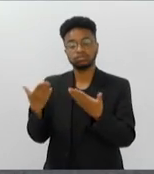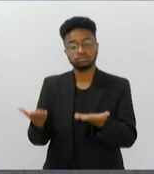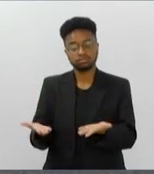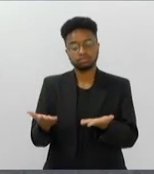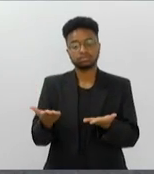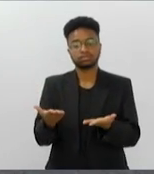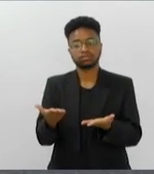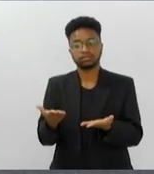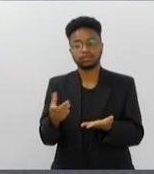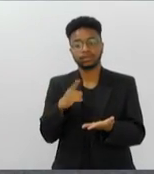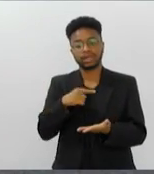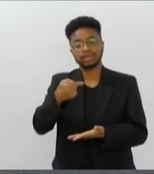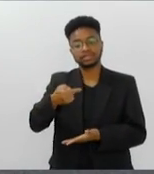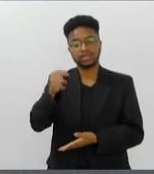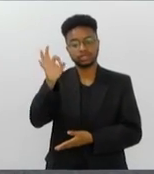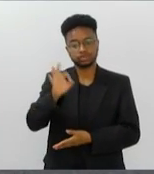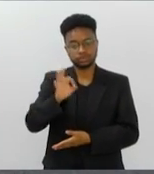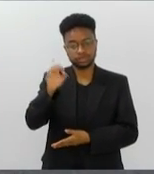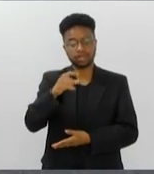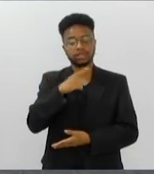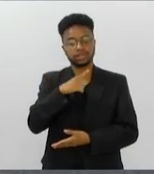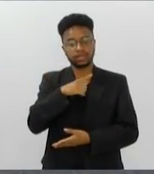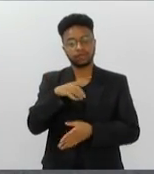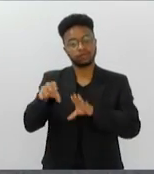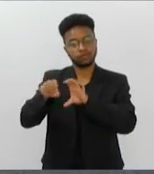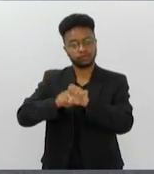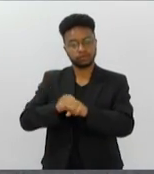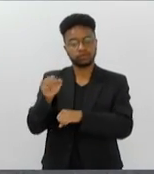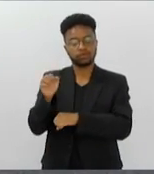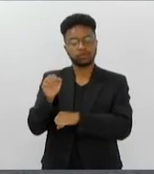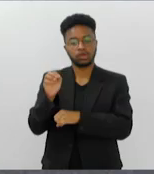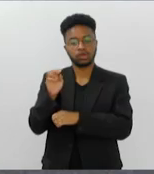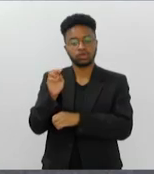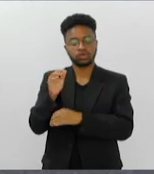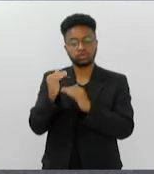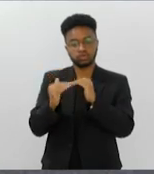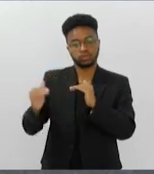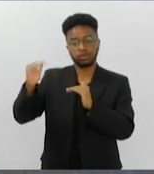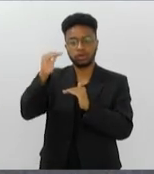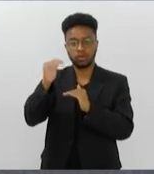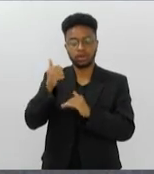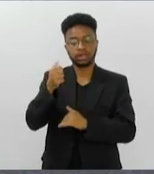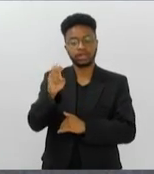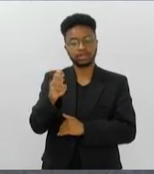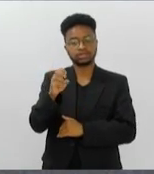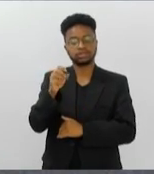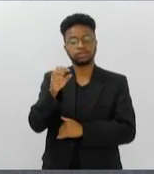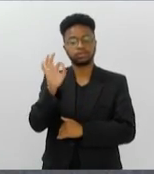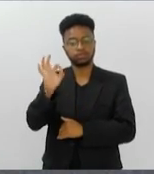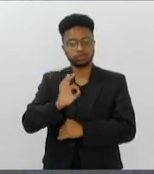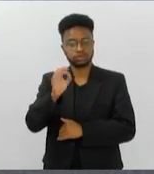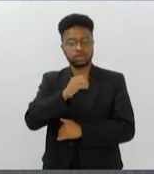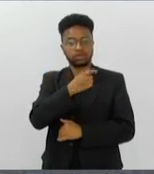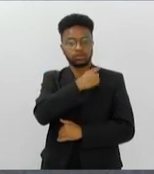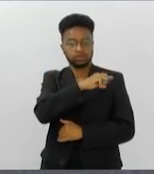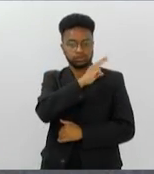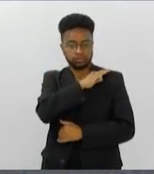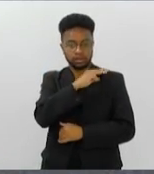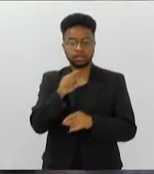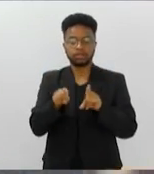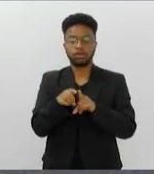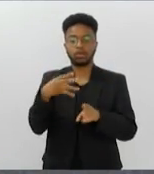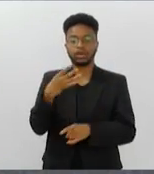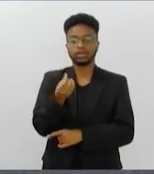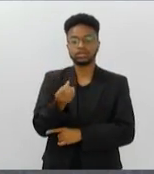são 7% com ensino superior, 15% com ensino médio, 46% com ensino